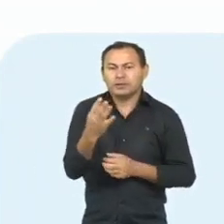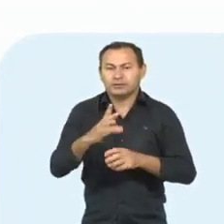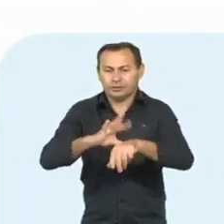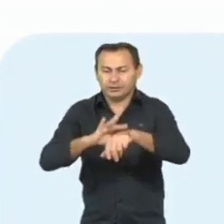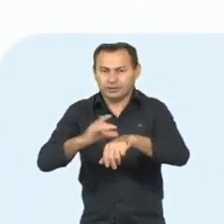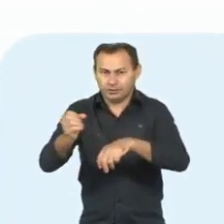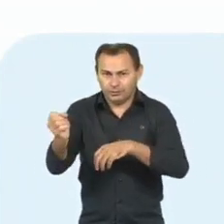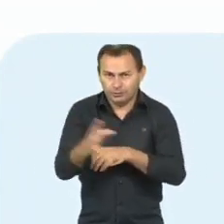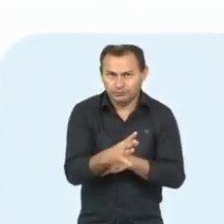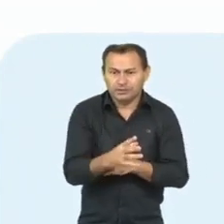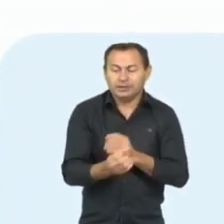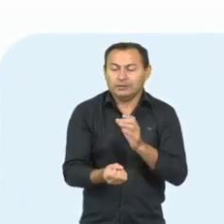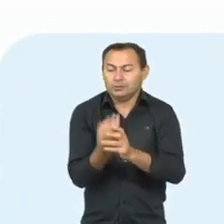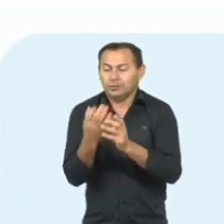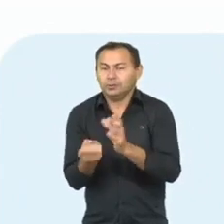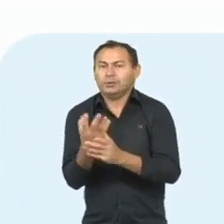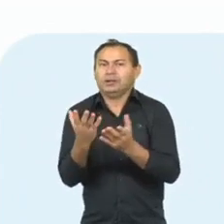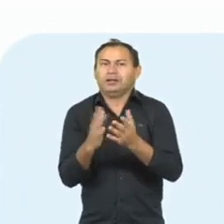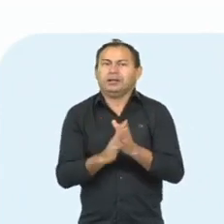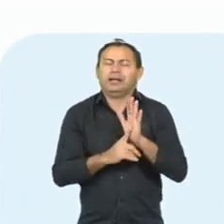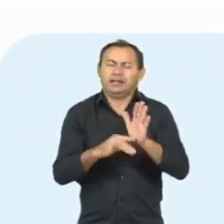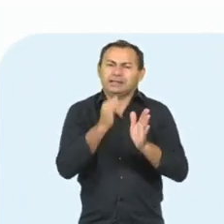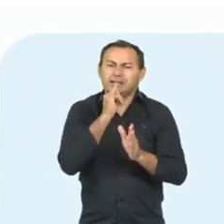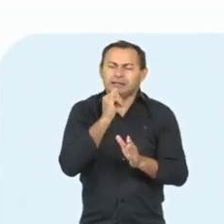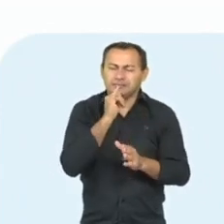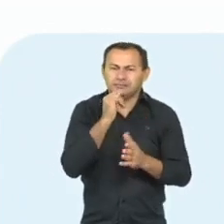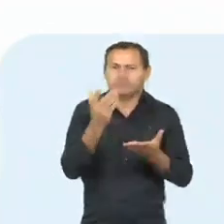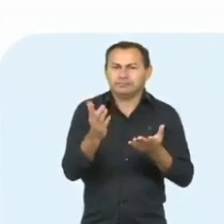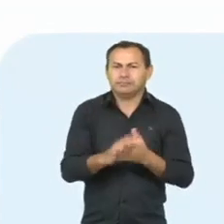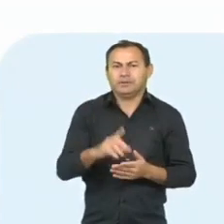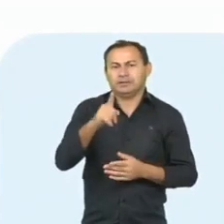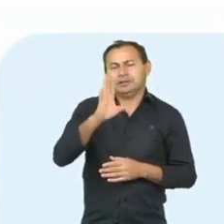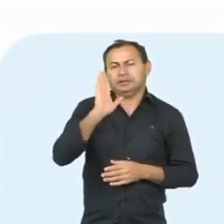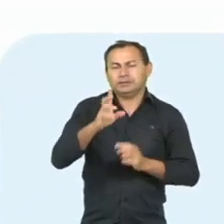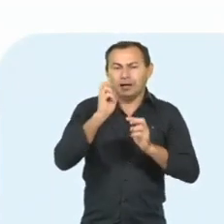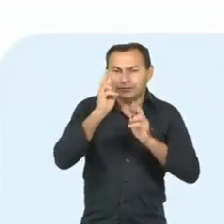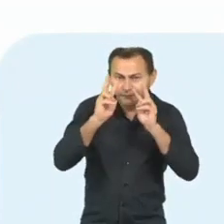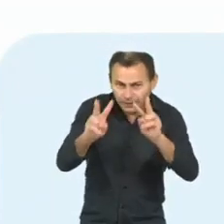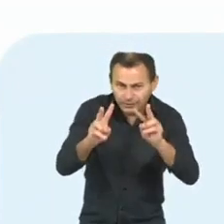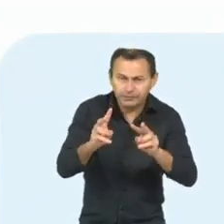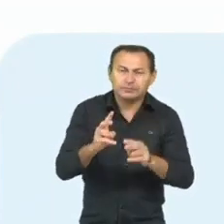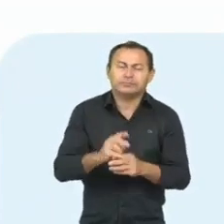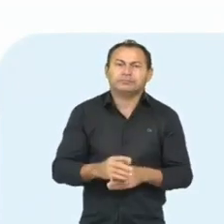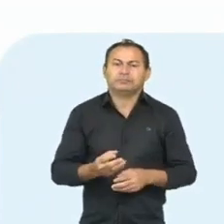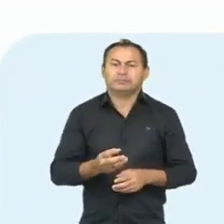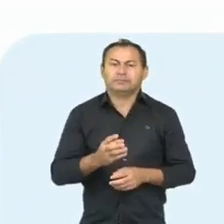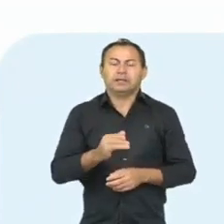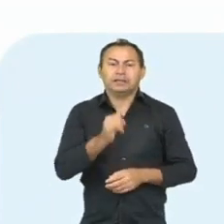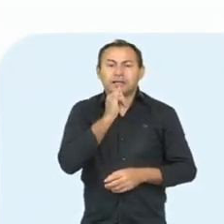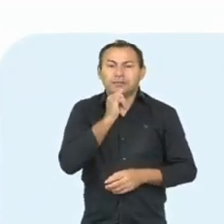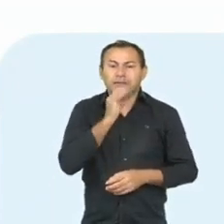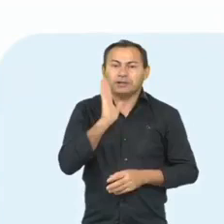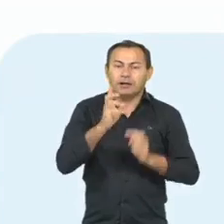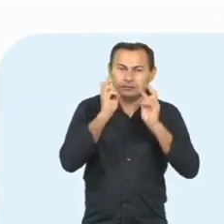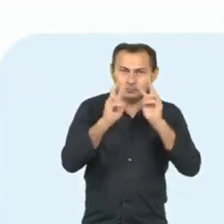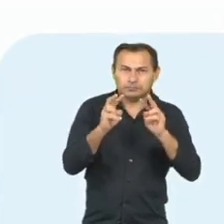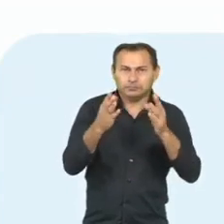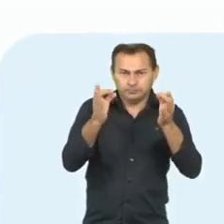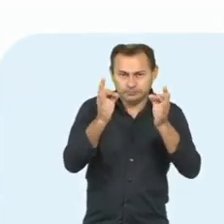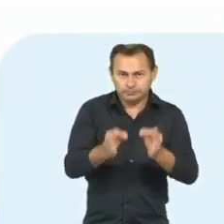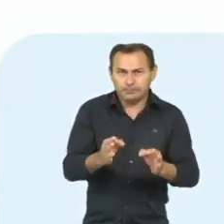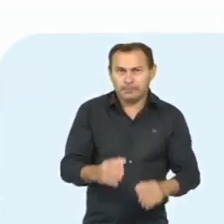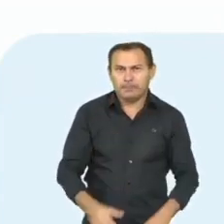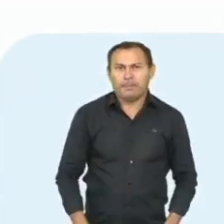novos. E aí eu trouxe vários exemplos que você já vivenciou, exemplos que você já viu, tá